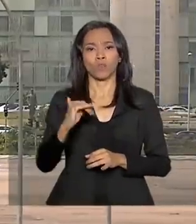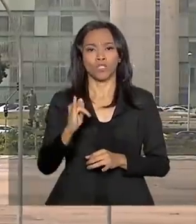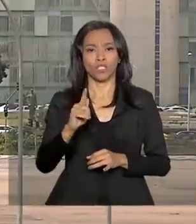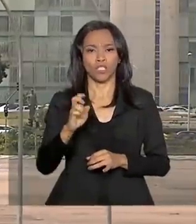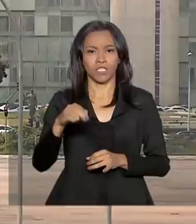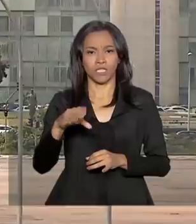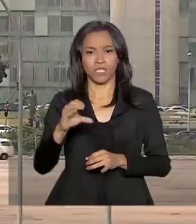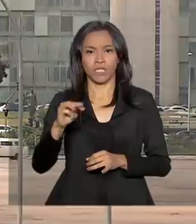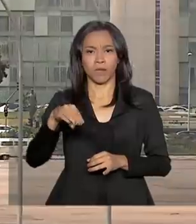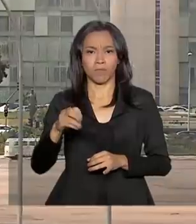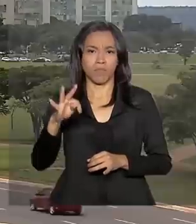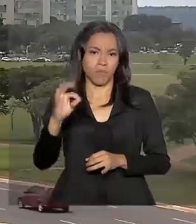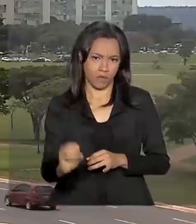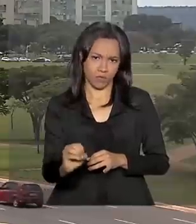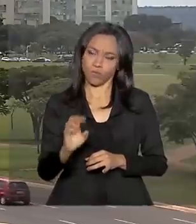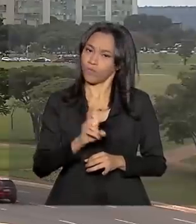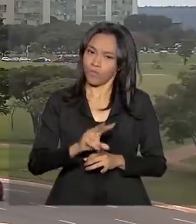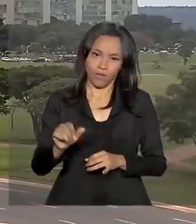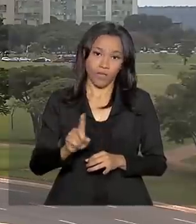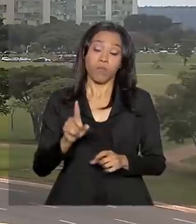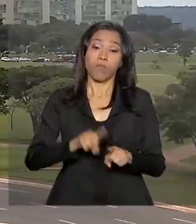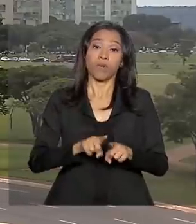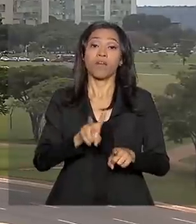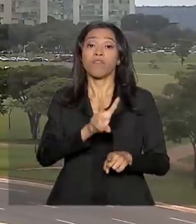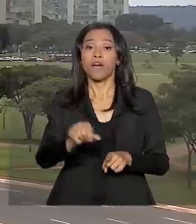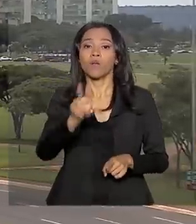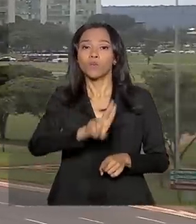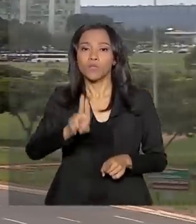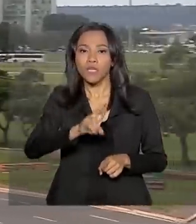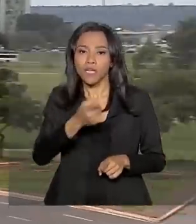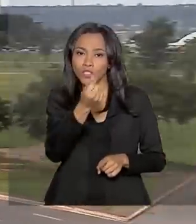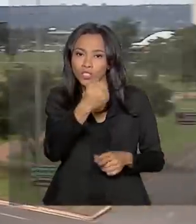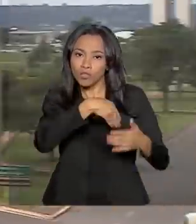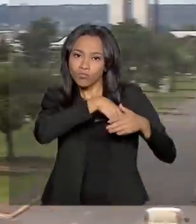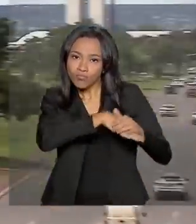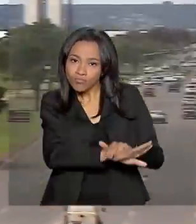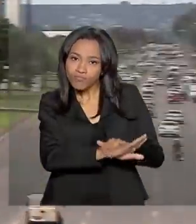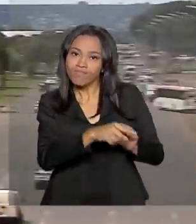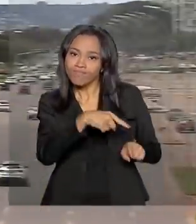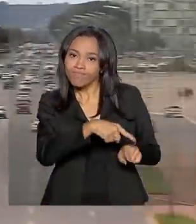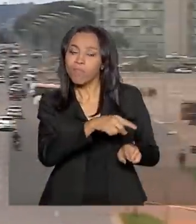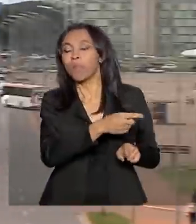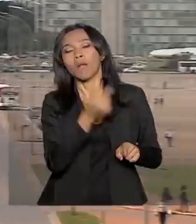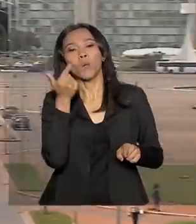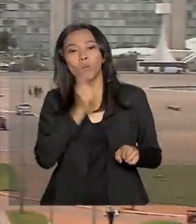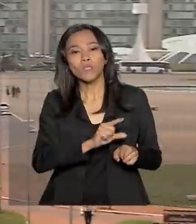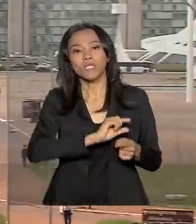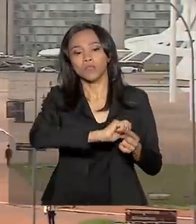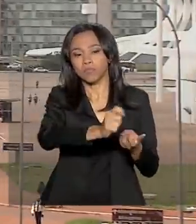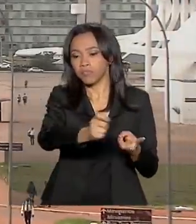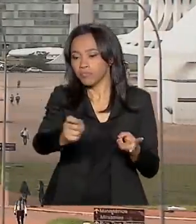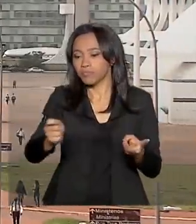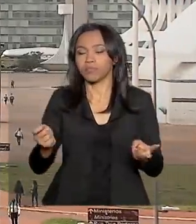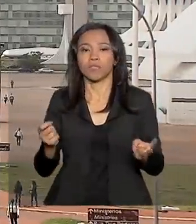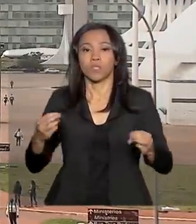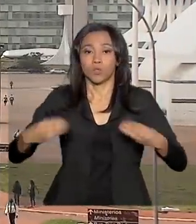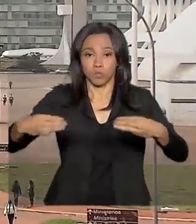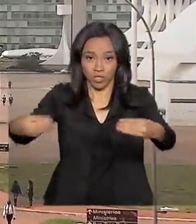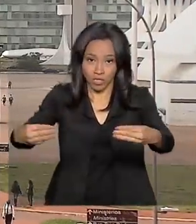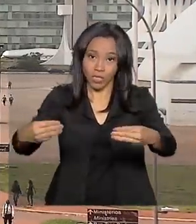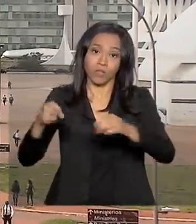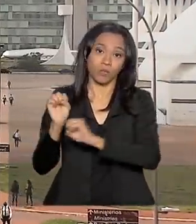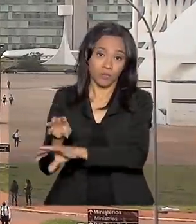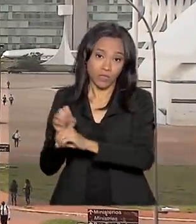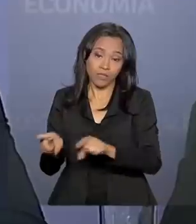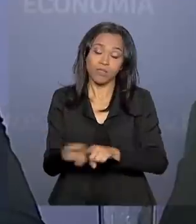Isso porque serão utilizadas verbas de uma reserva de emergência existente para recompor as contas dos ministérios da Educação e do